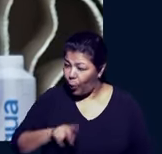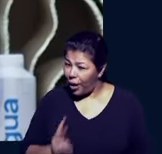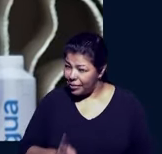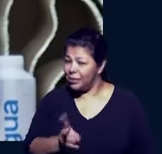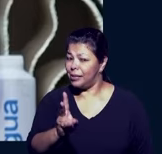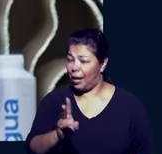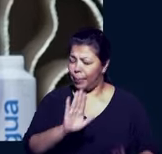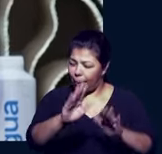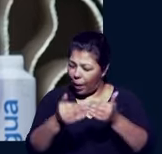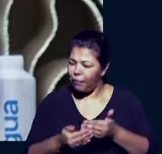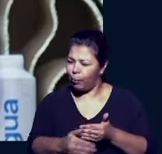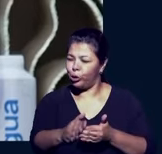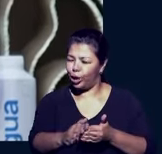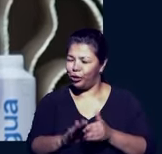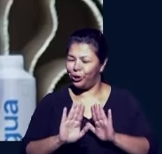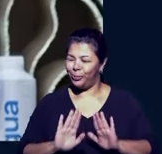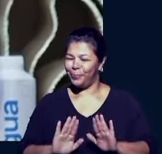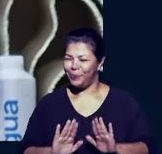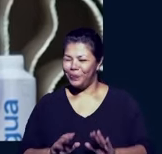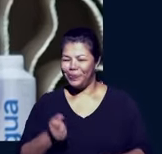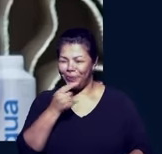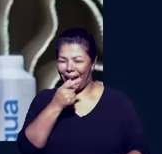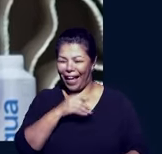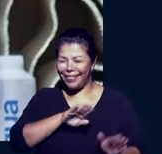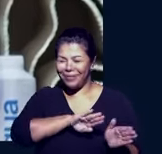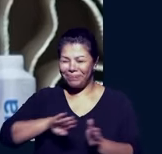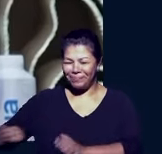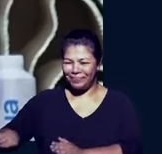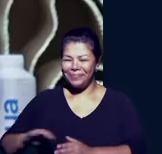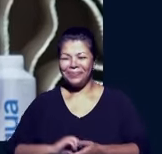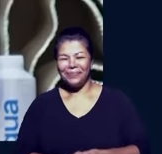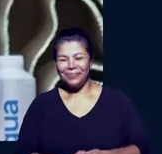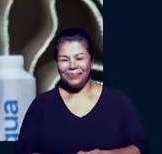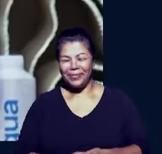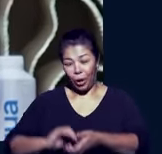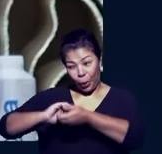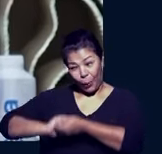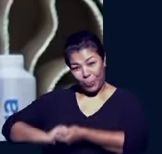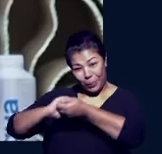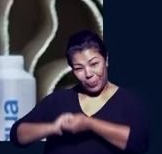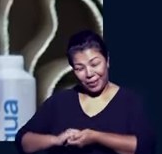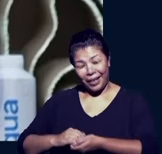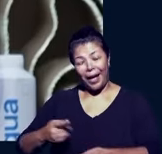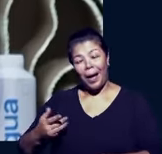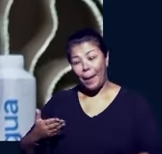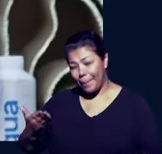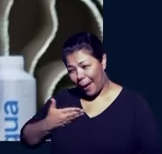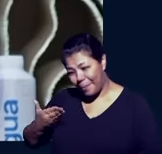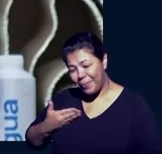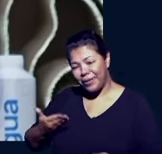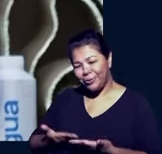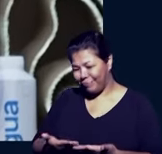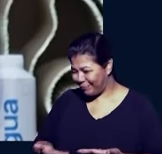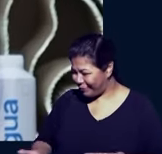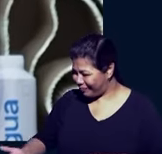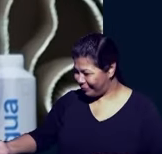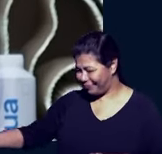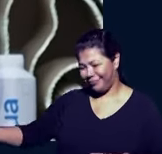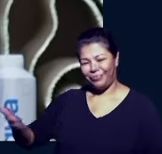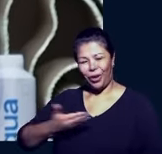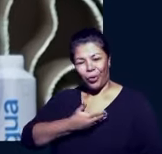mas vamos adiante eh cumprimentar os meus colegas governadores aqui eh